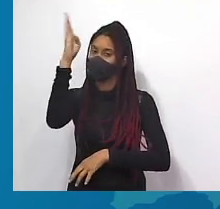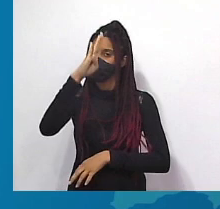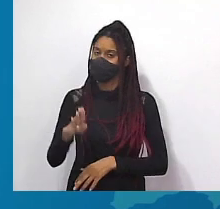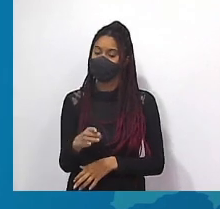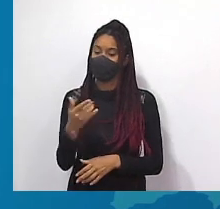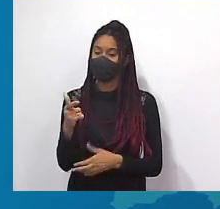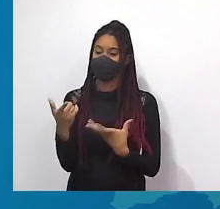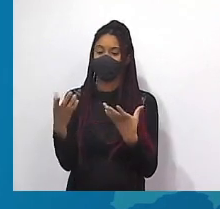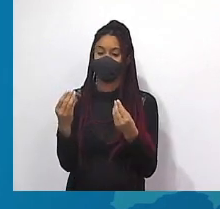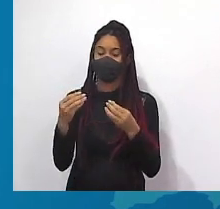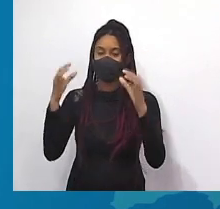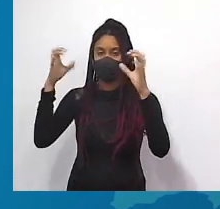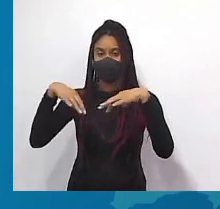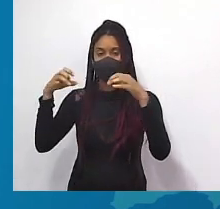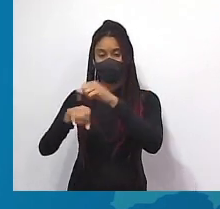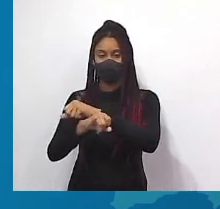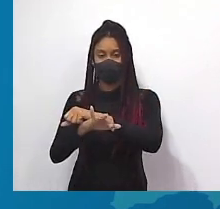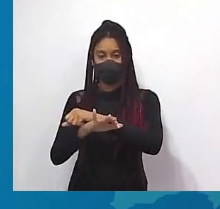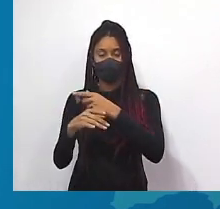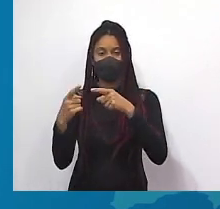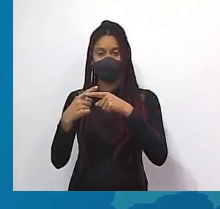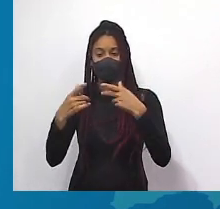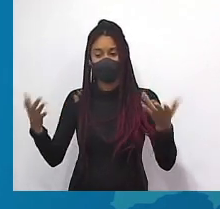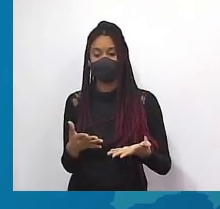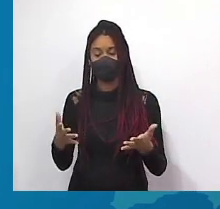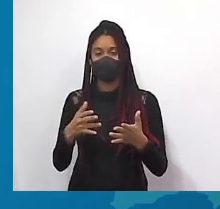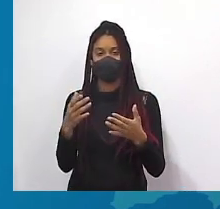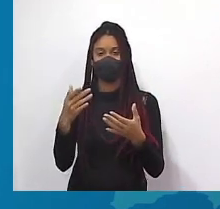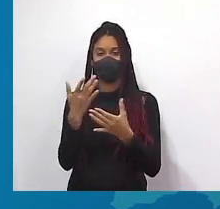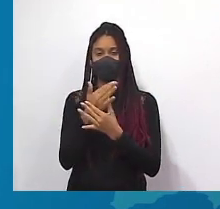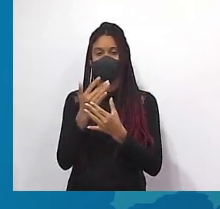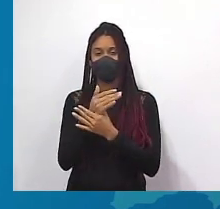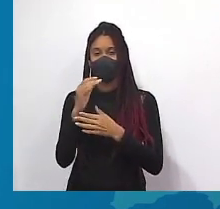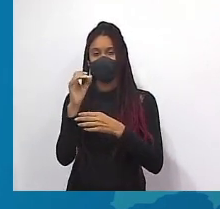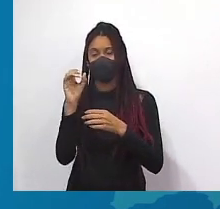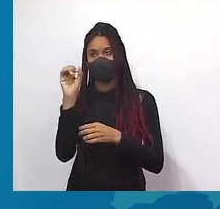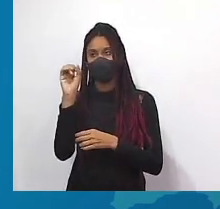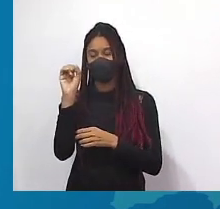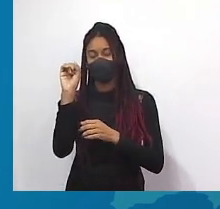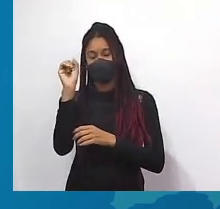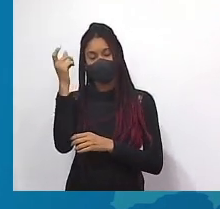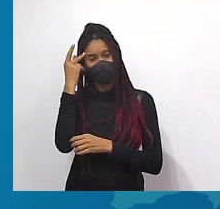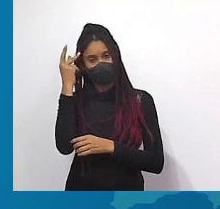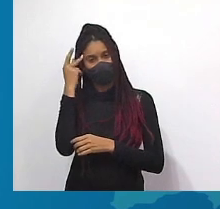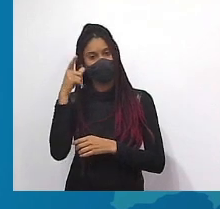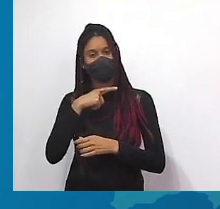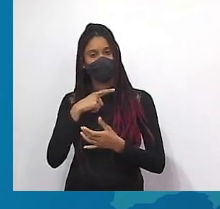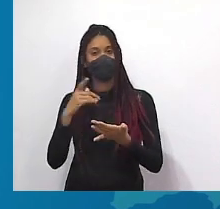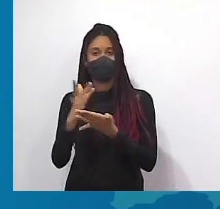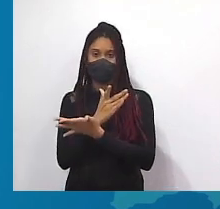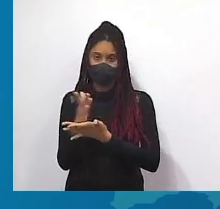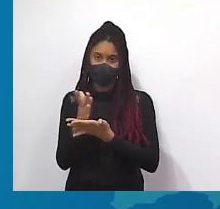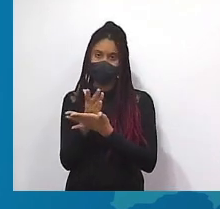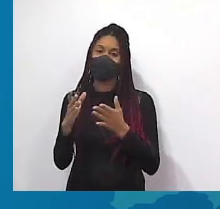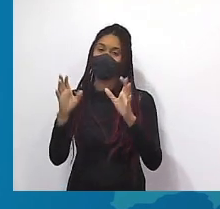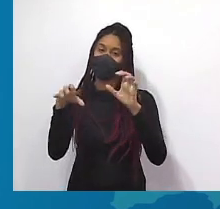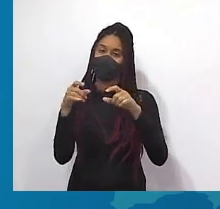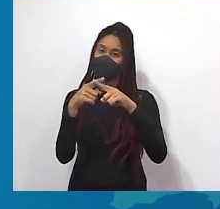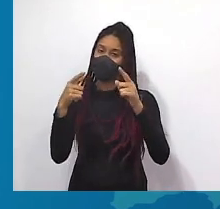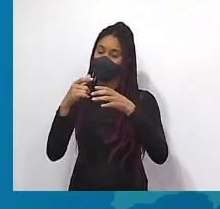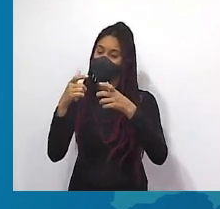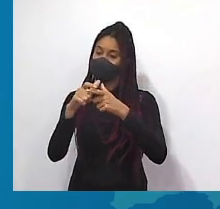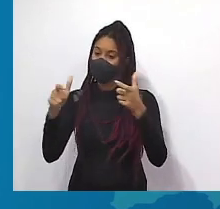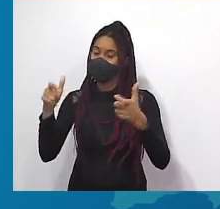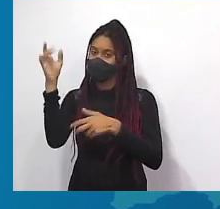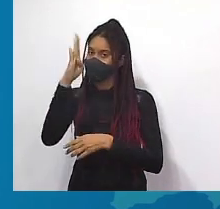por exemplo, muita chuva ácida. Hoje a cidade de São Paulo, né, tem alguns registros de chuva ácida, mas a grande maioria do Brasil não vive com